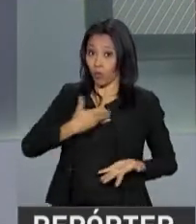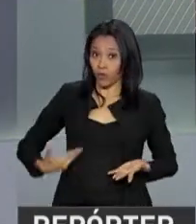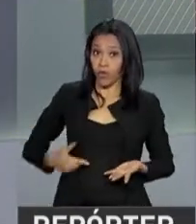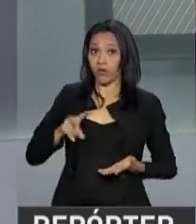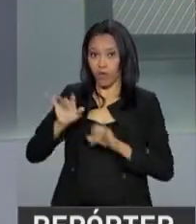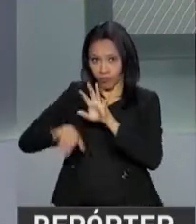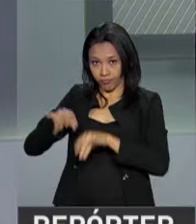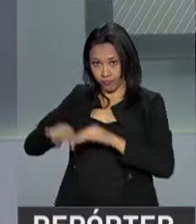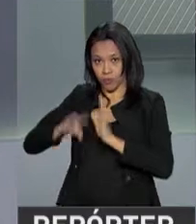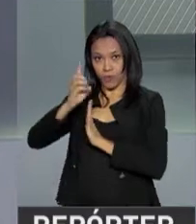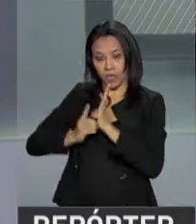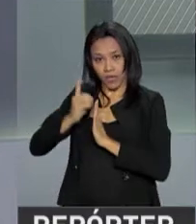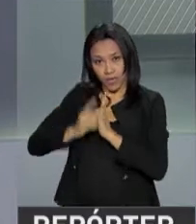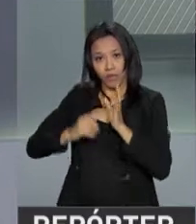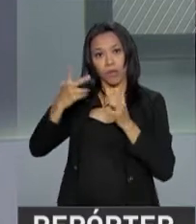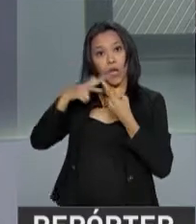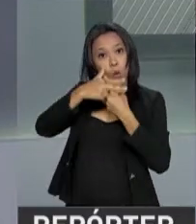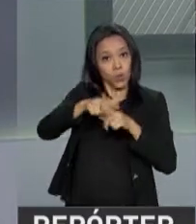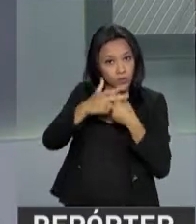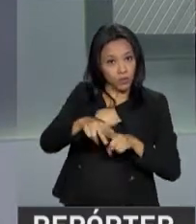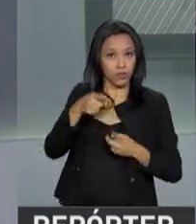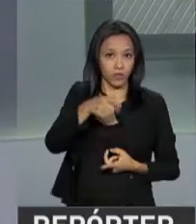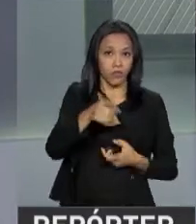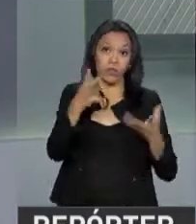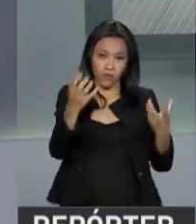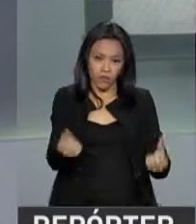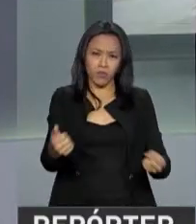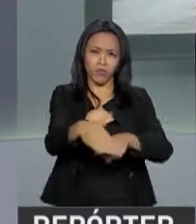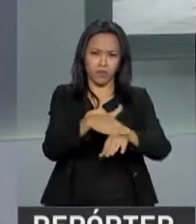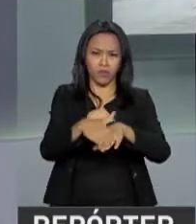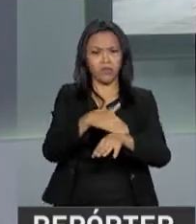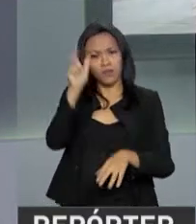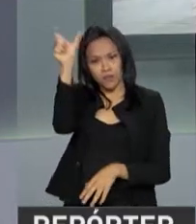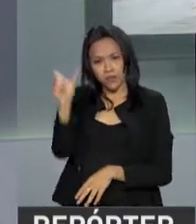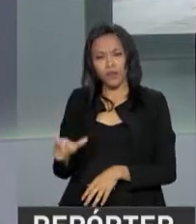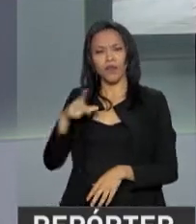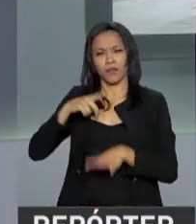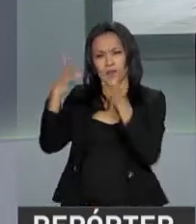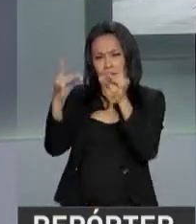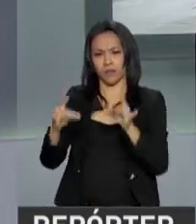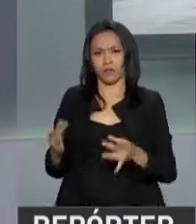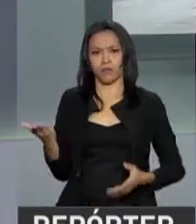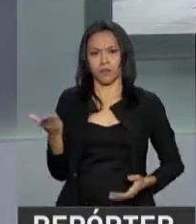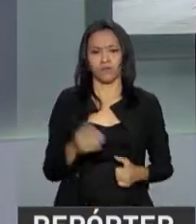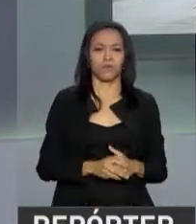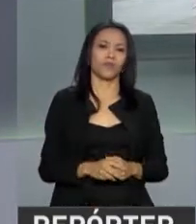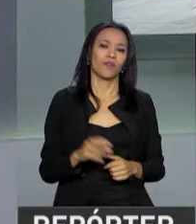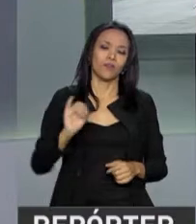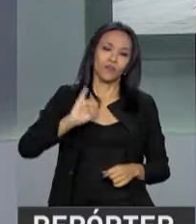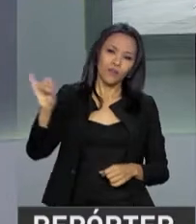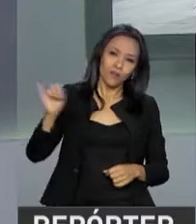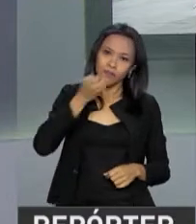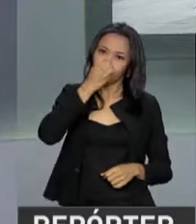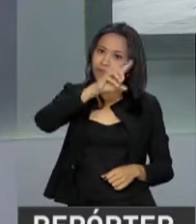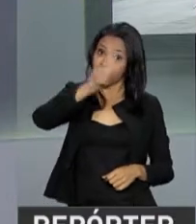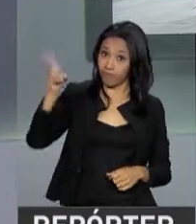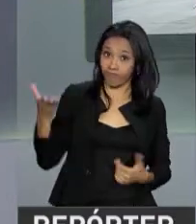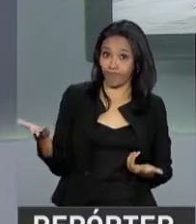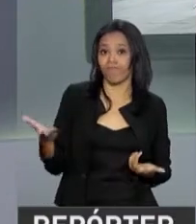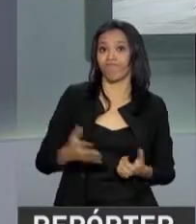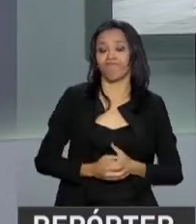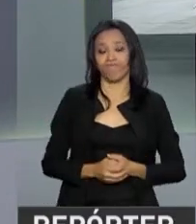regularizar o processo e nós vamos conversar ao vivo com repórter ney pereira que tem os detalhes olá nem bom dia